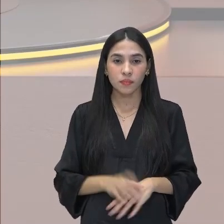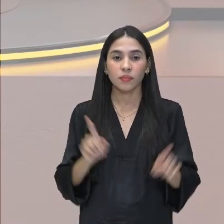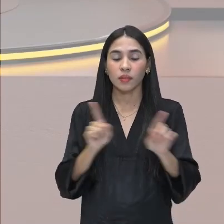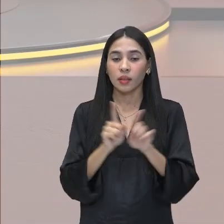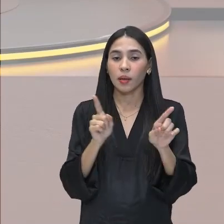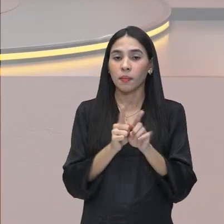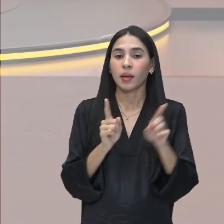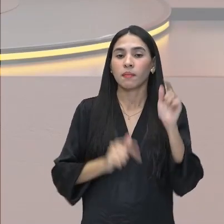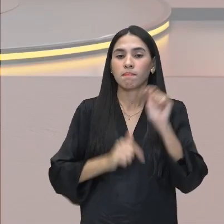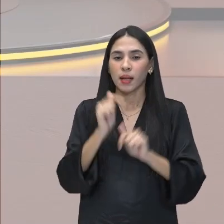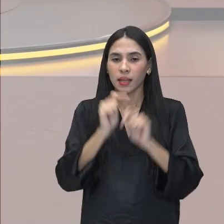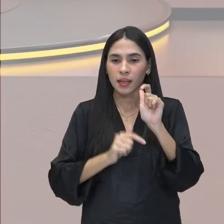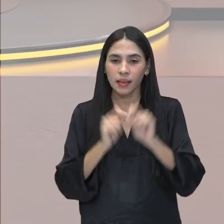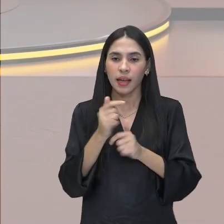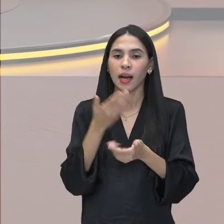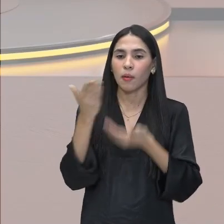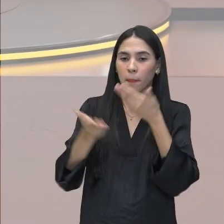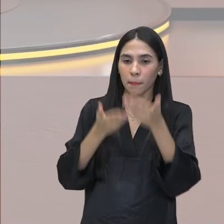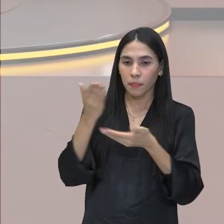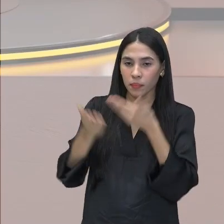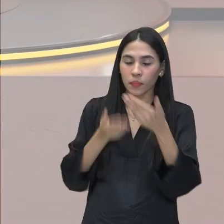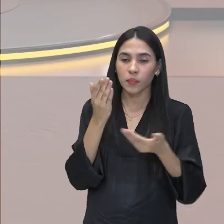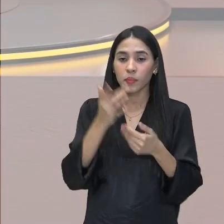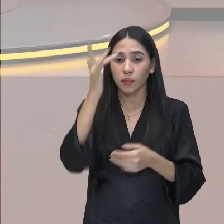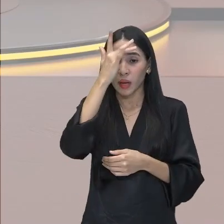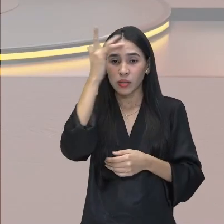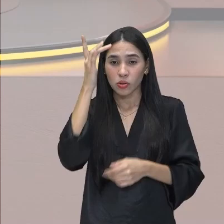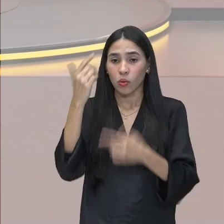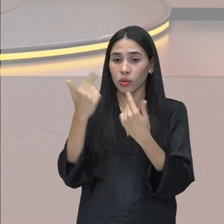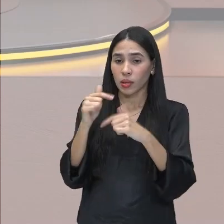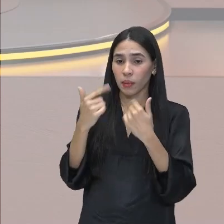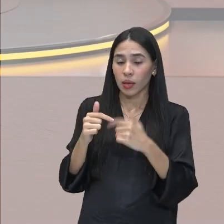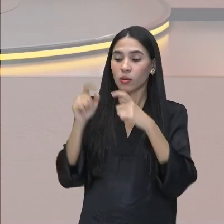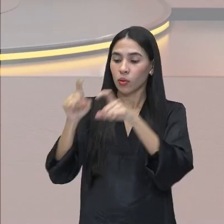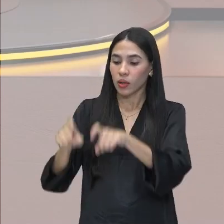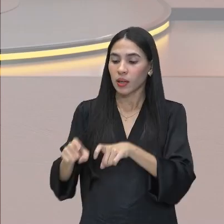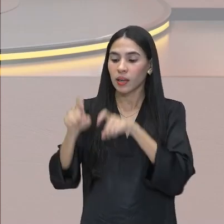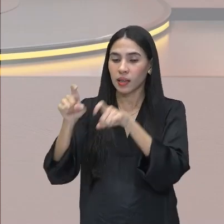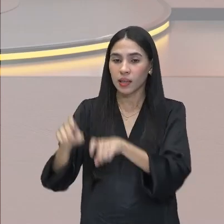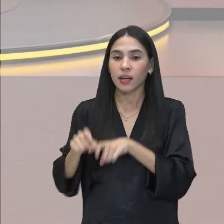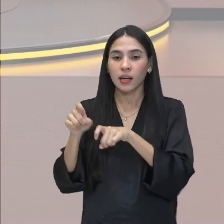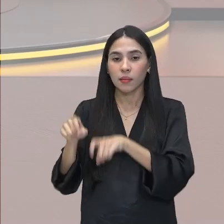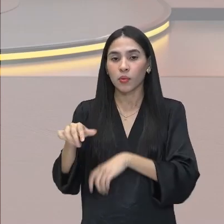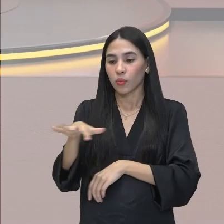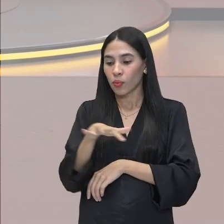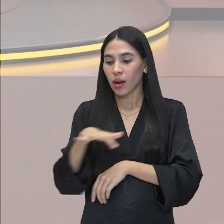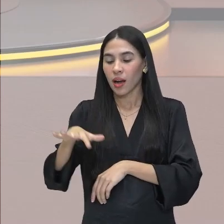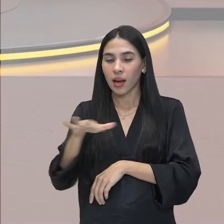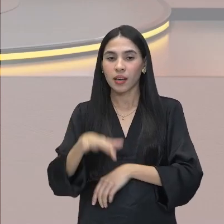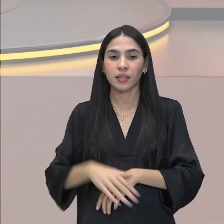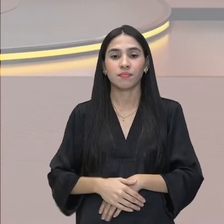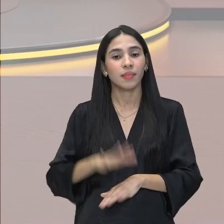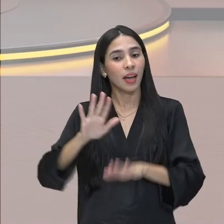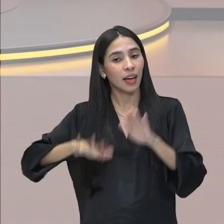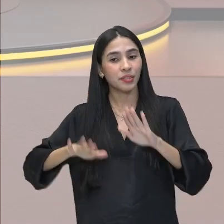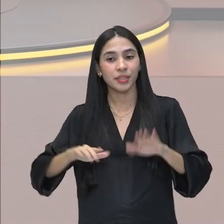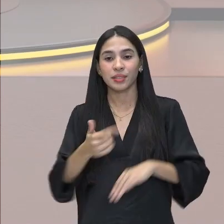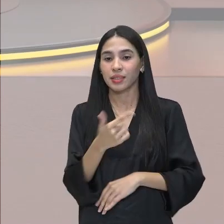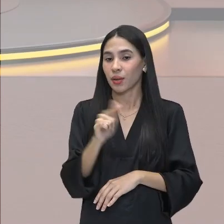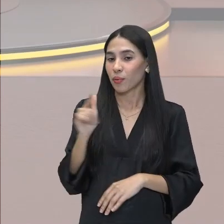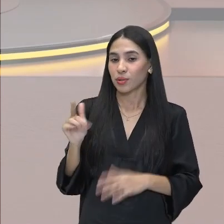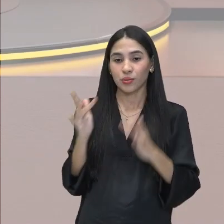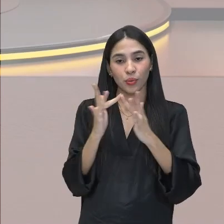a bens e serviços, né, que o trabalhador lá no campo, que as pessoas lá no campo, lá nas áreas rurais, muitas vezes não têm